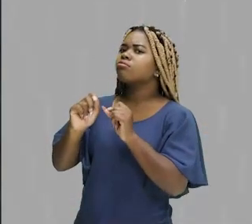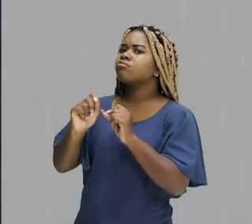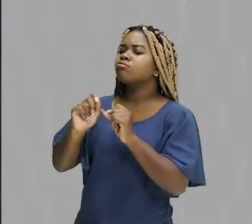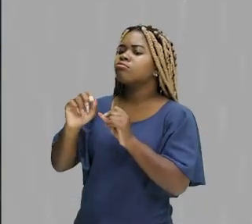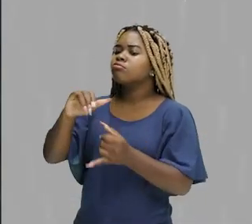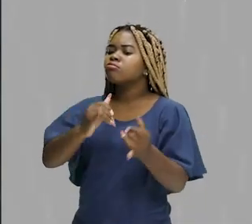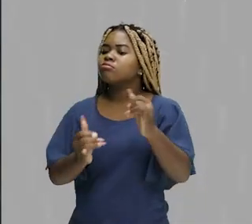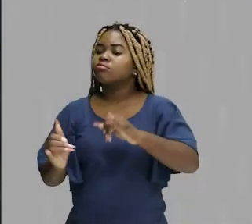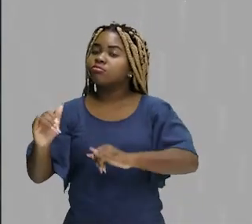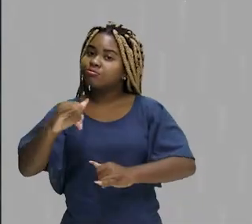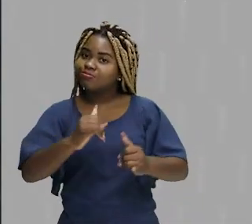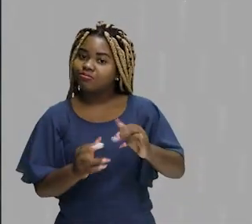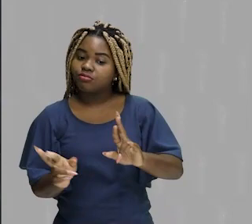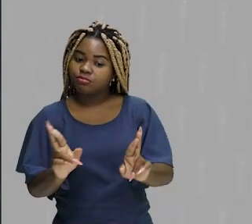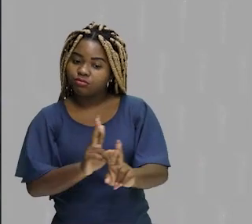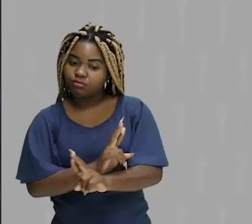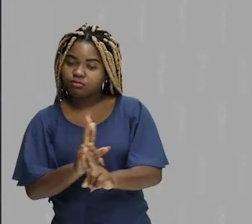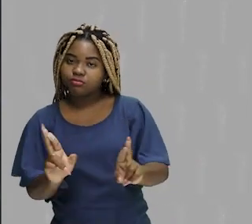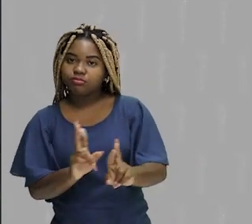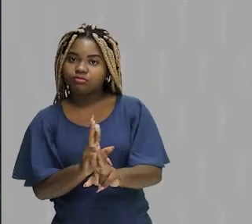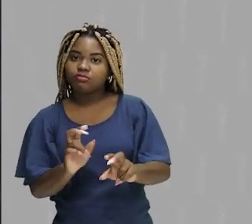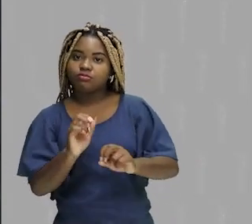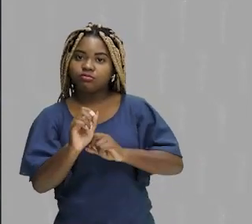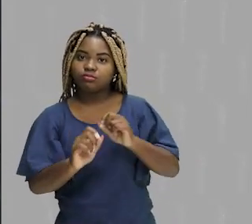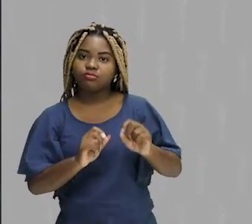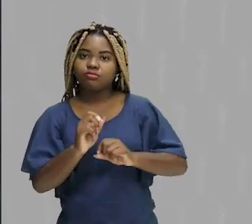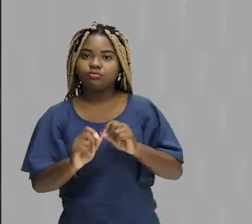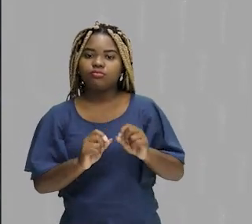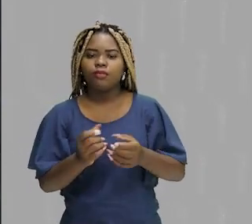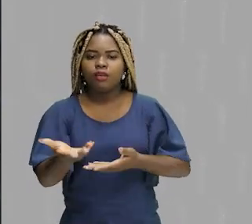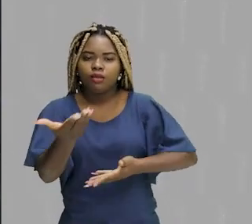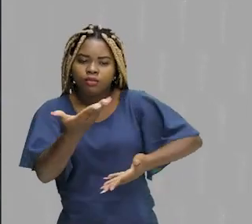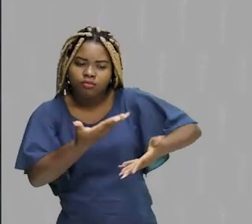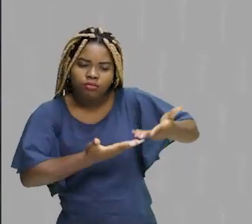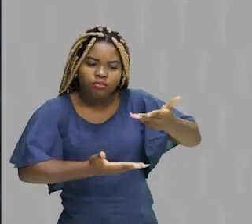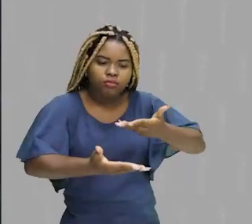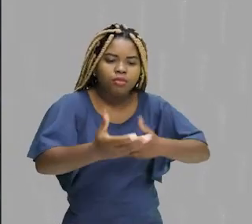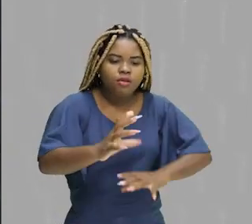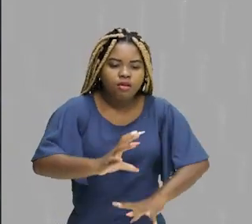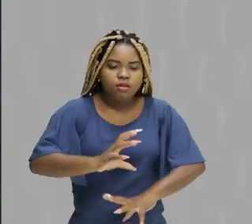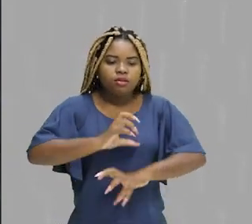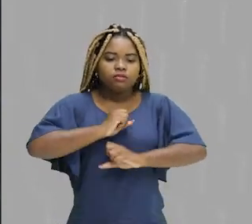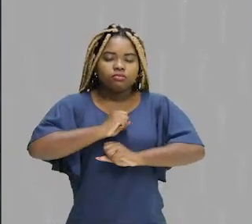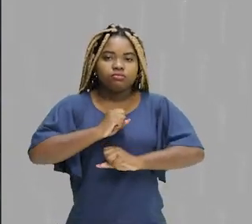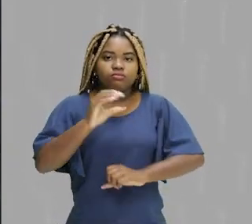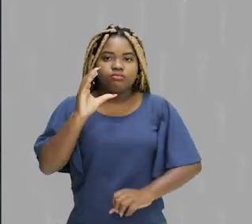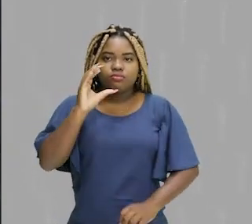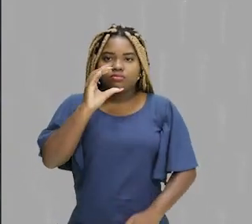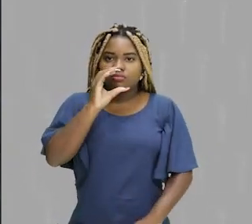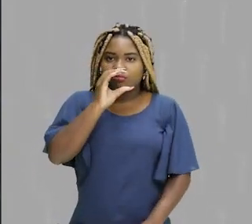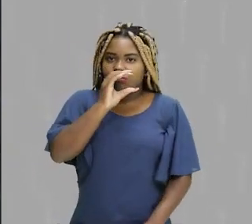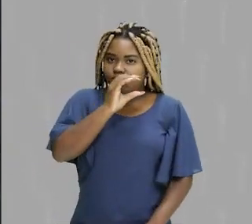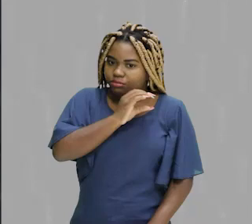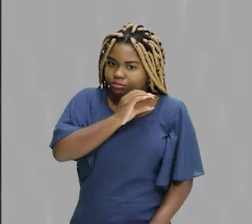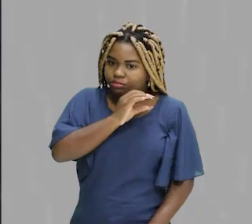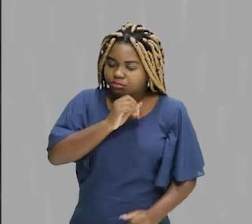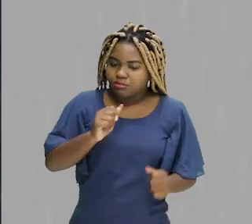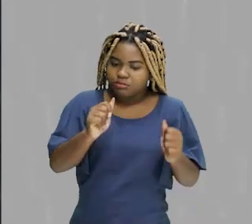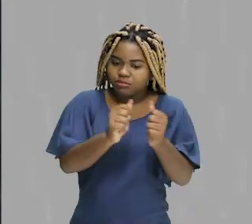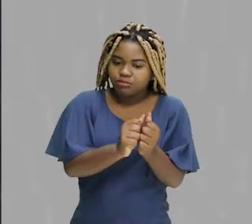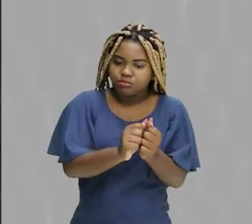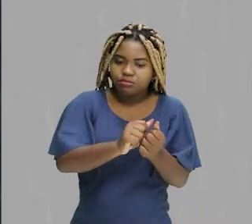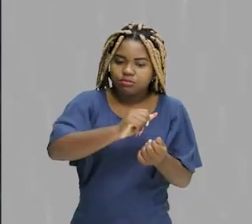vai relacionar a liberação ou absorção de calor com as reações